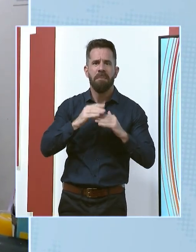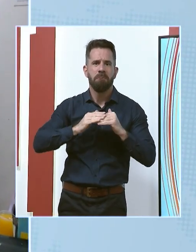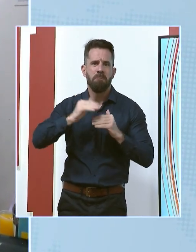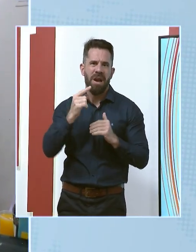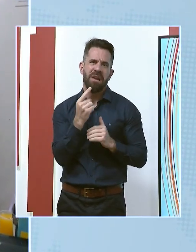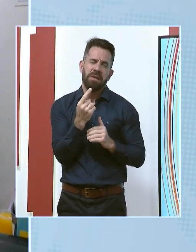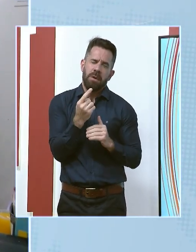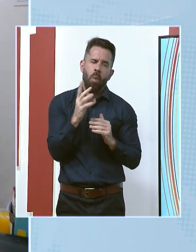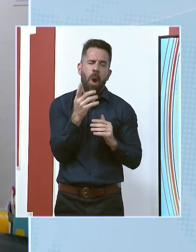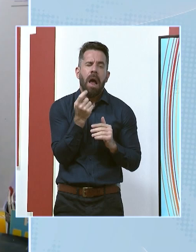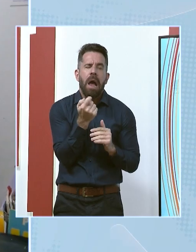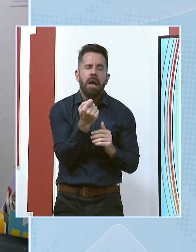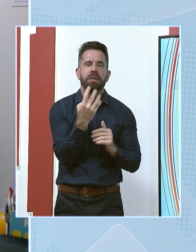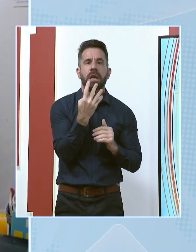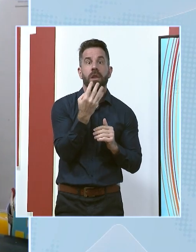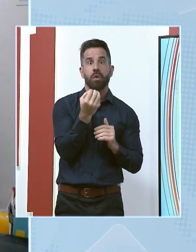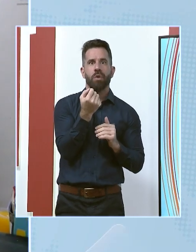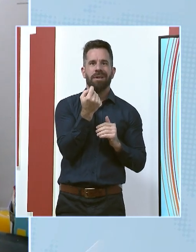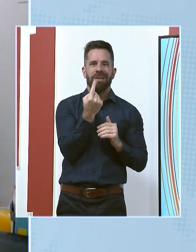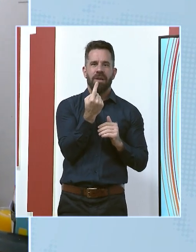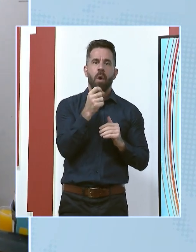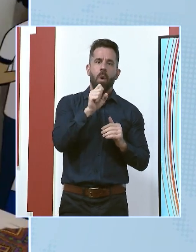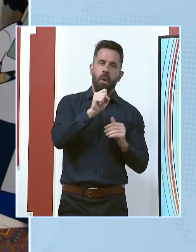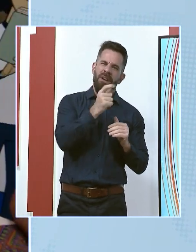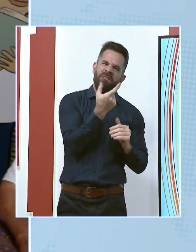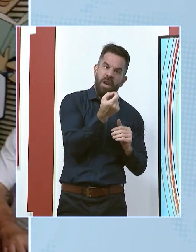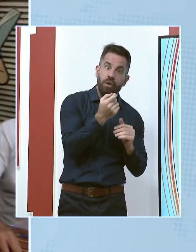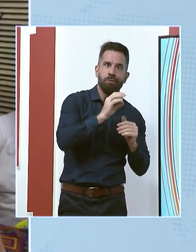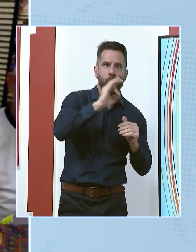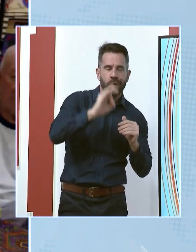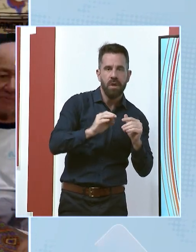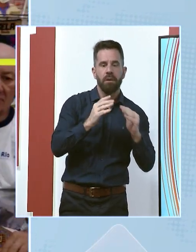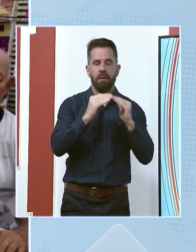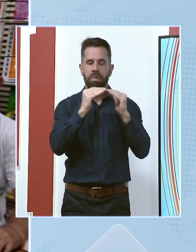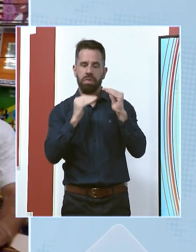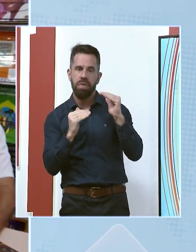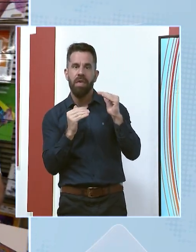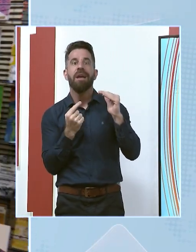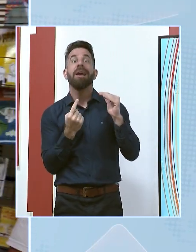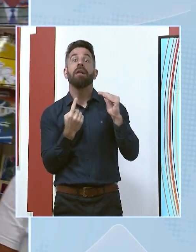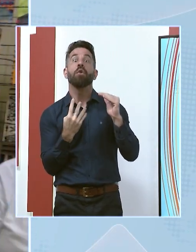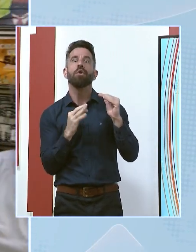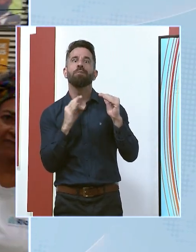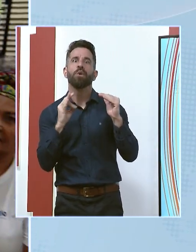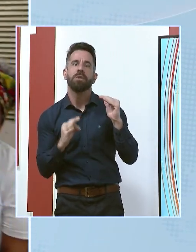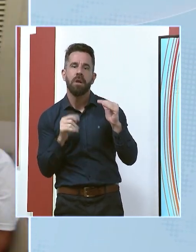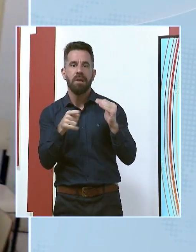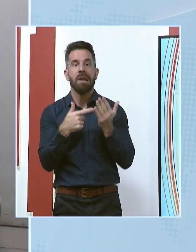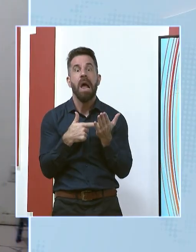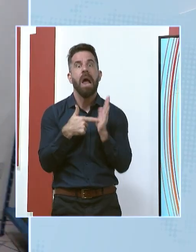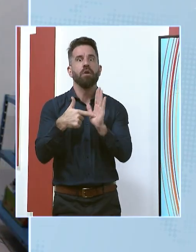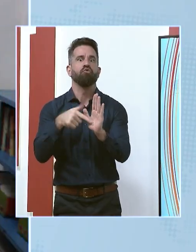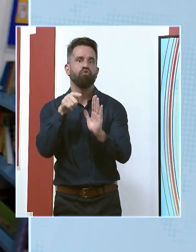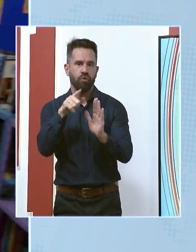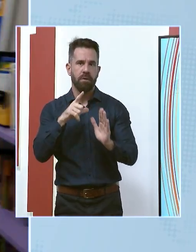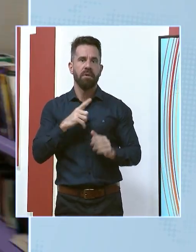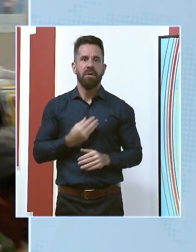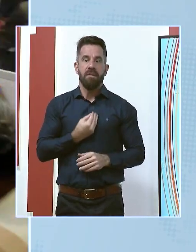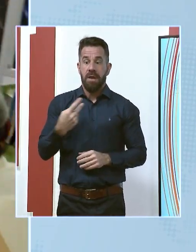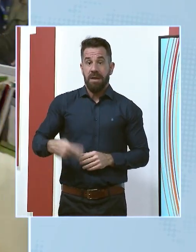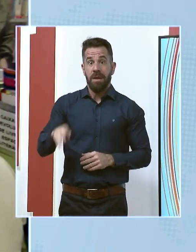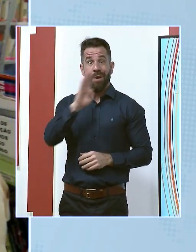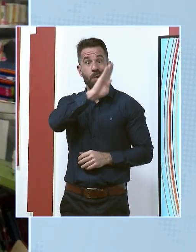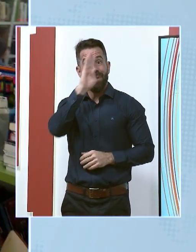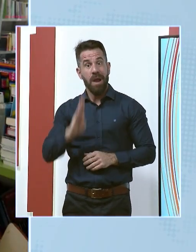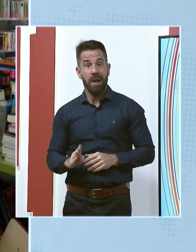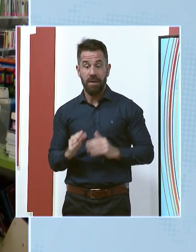anos depois, a taxa caiu para menos de 14%. Isso ajudou a taxa geral de analfabetismo no Brasil ficar abaixo dos 5%